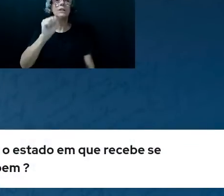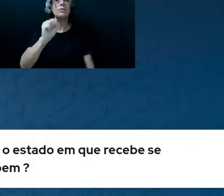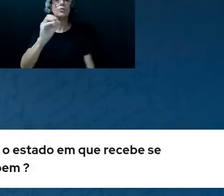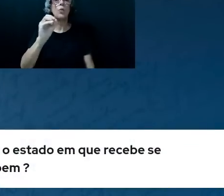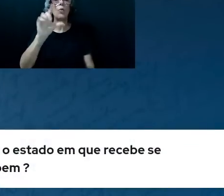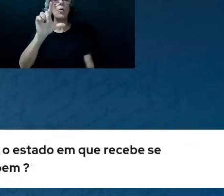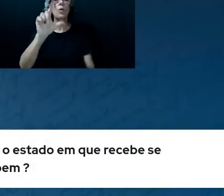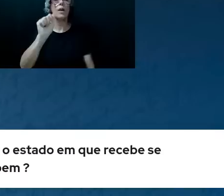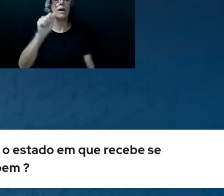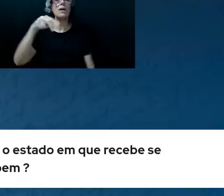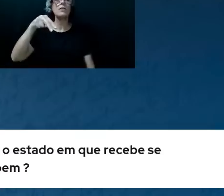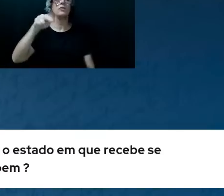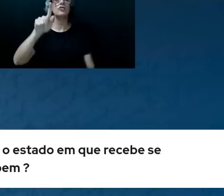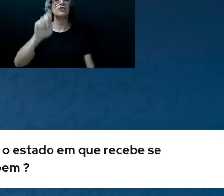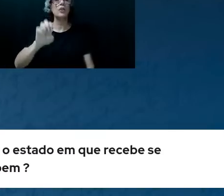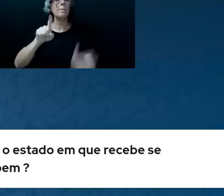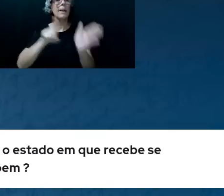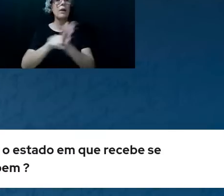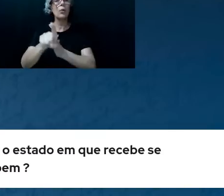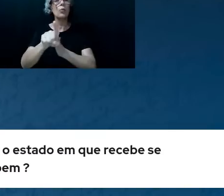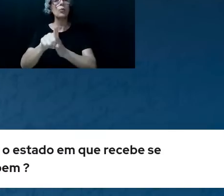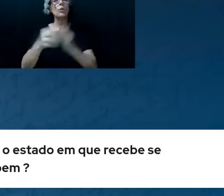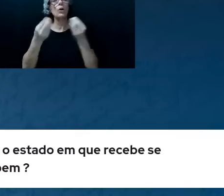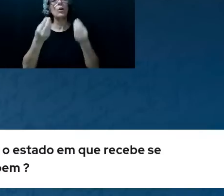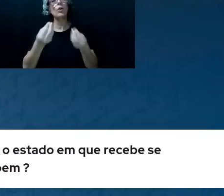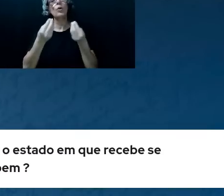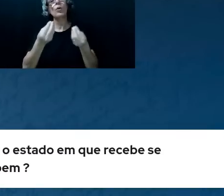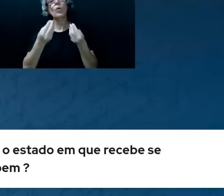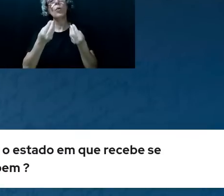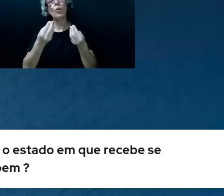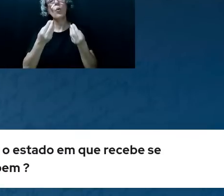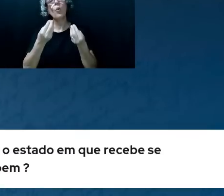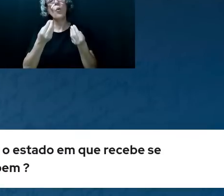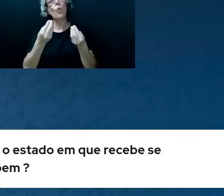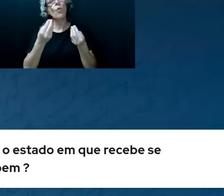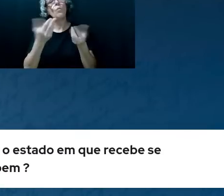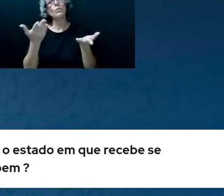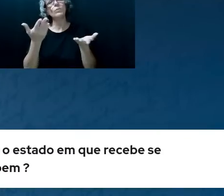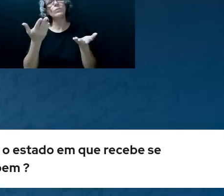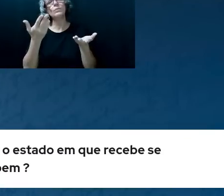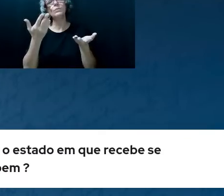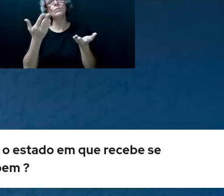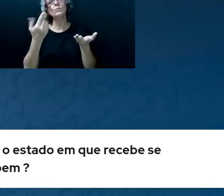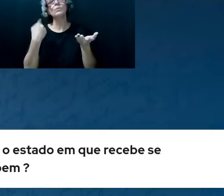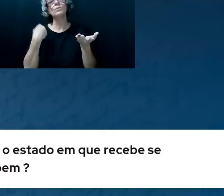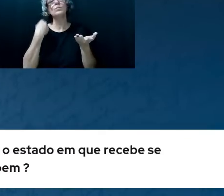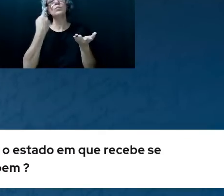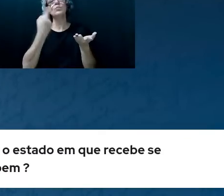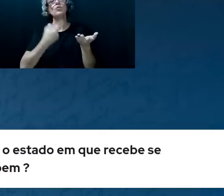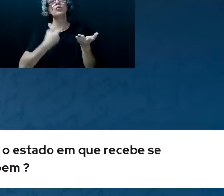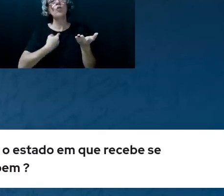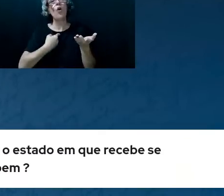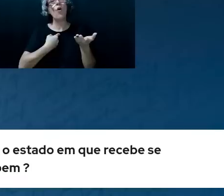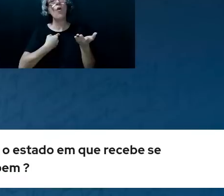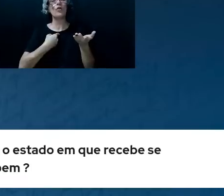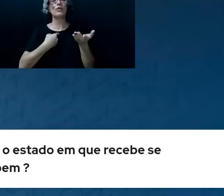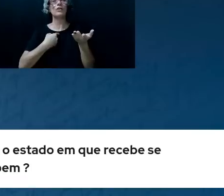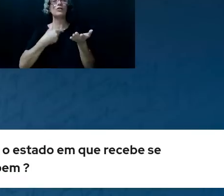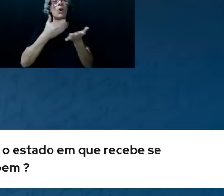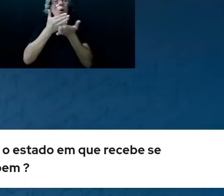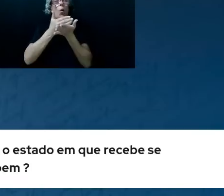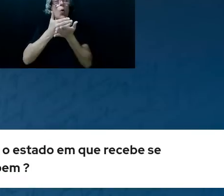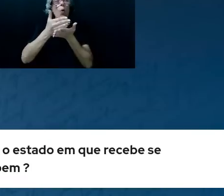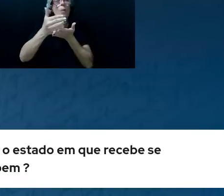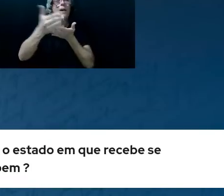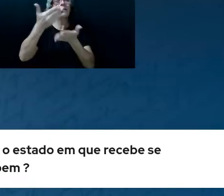do convulsionário. E pelo que eu entendi da questão, seria a gente recuperar um pouquinho aquelas informações no início do nosso estudo